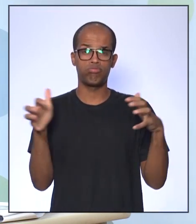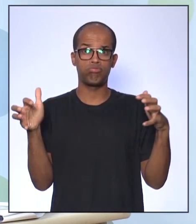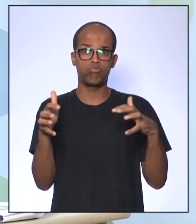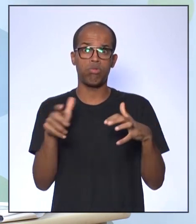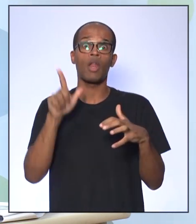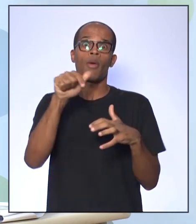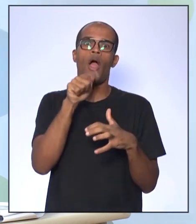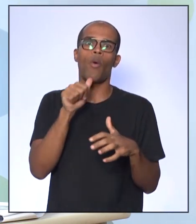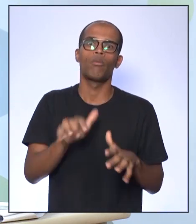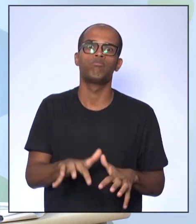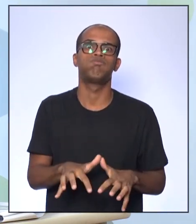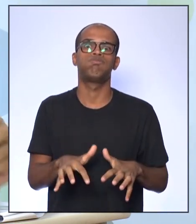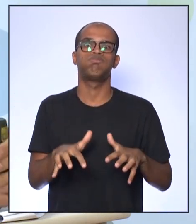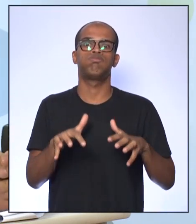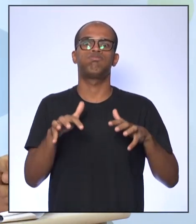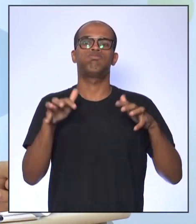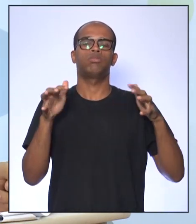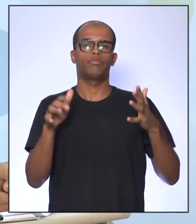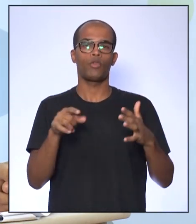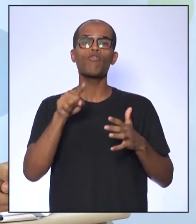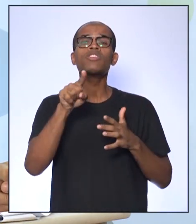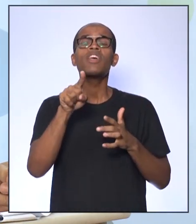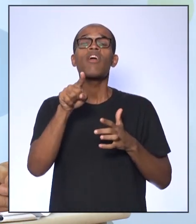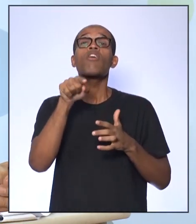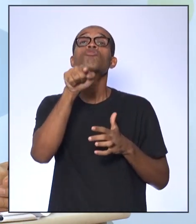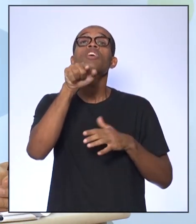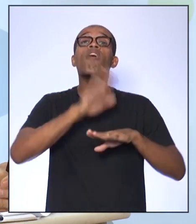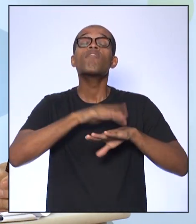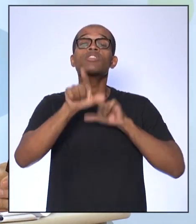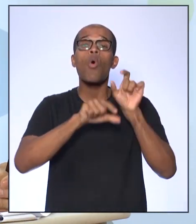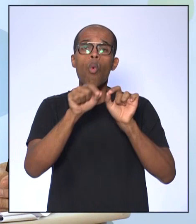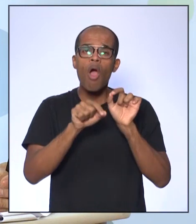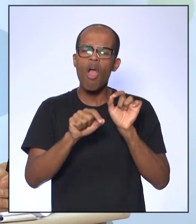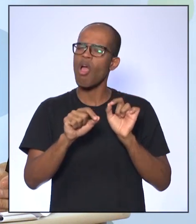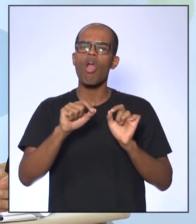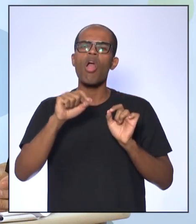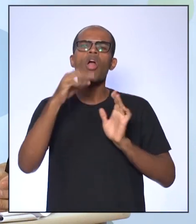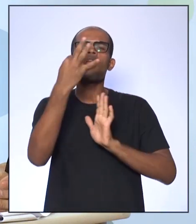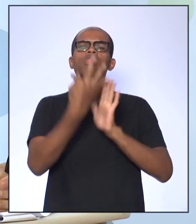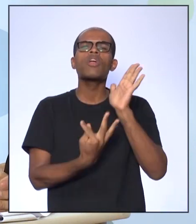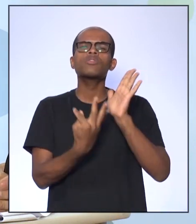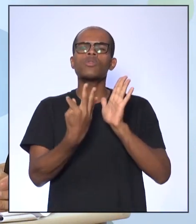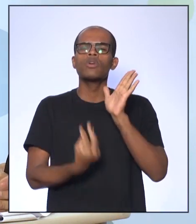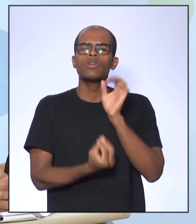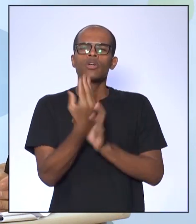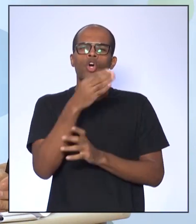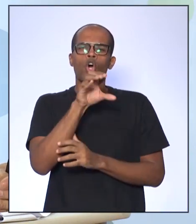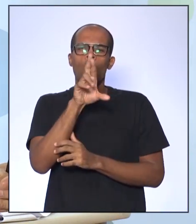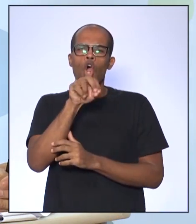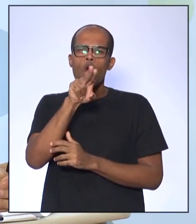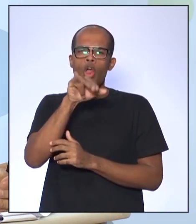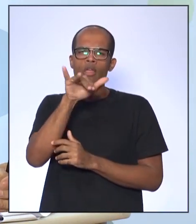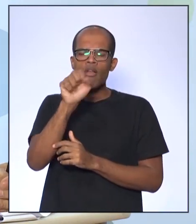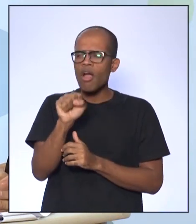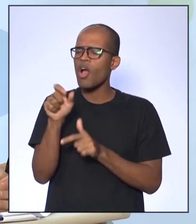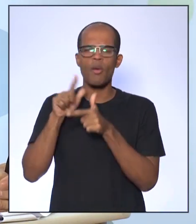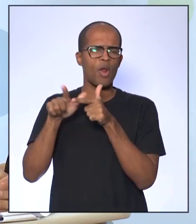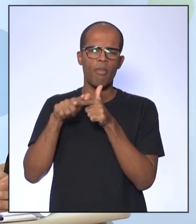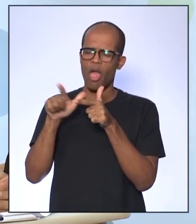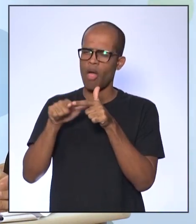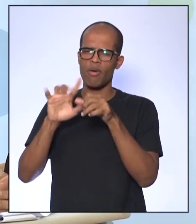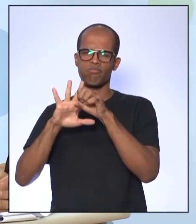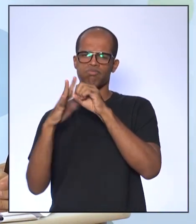que você vai fazer? Elabore uma crônica com algum problema que você está enfrentando, a pandemia,